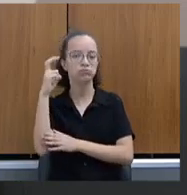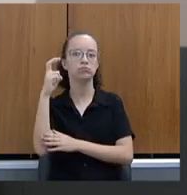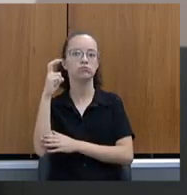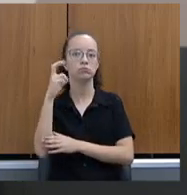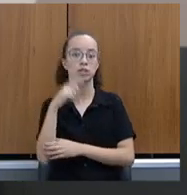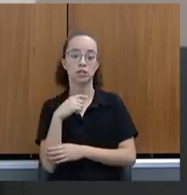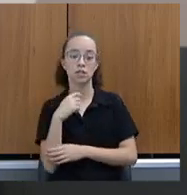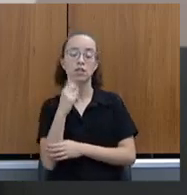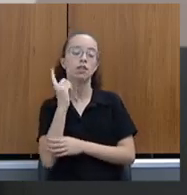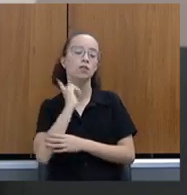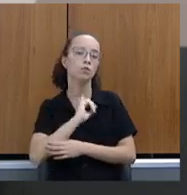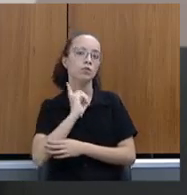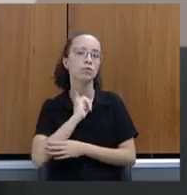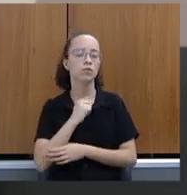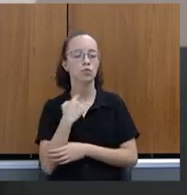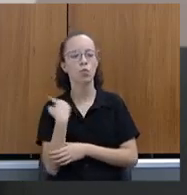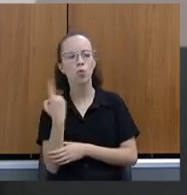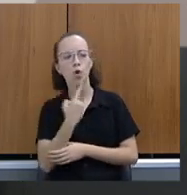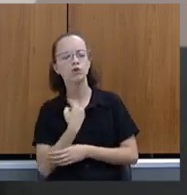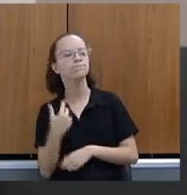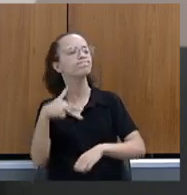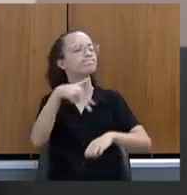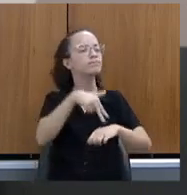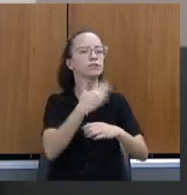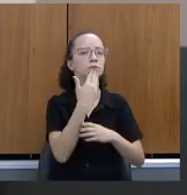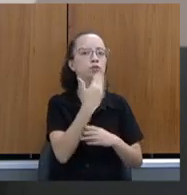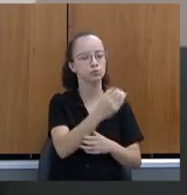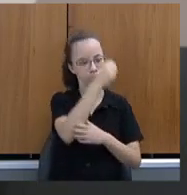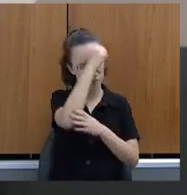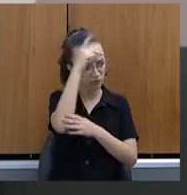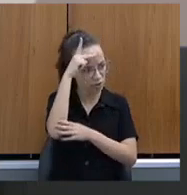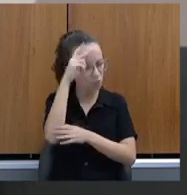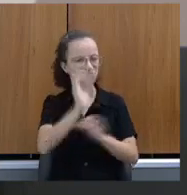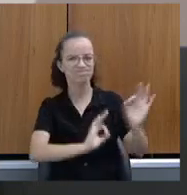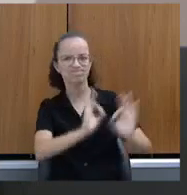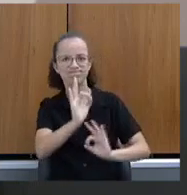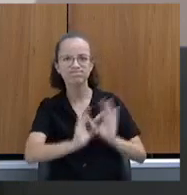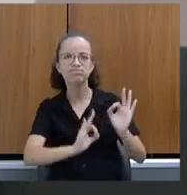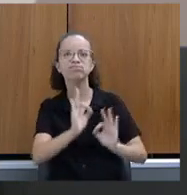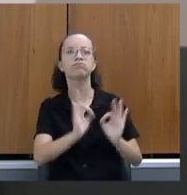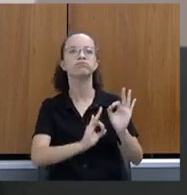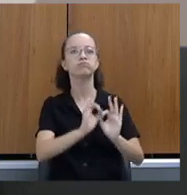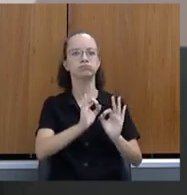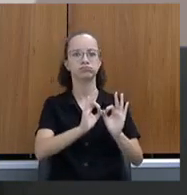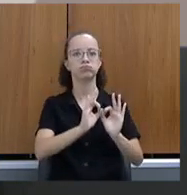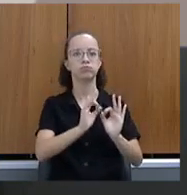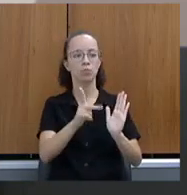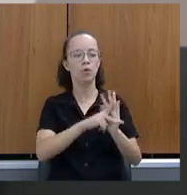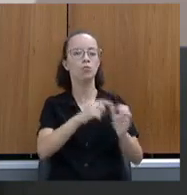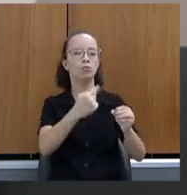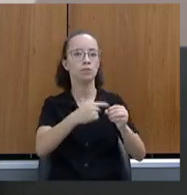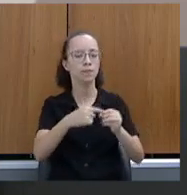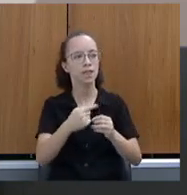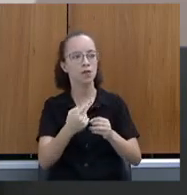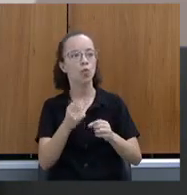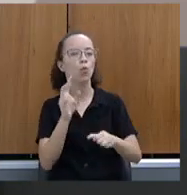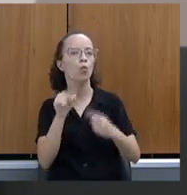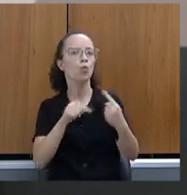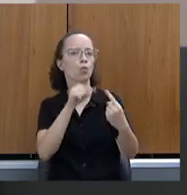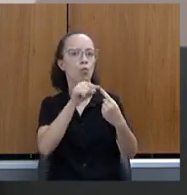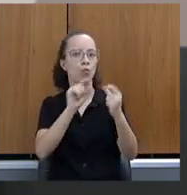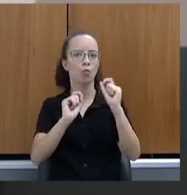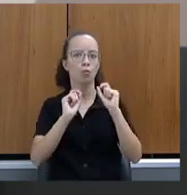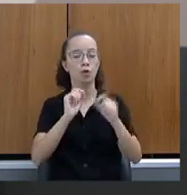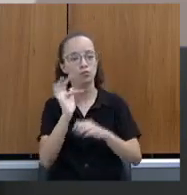onde a gente passa a gente pede o prefeito que crie estrutura o seu sistema é municipal de cultura sobretudo visando